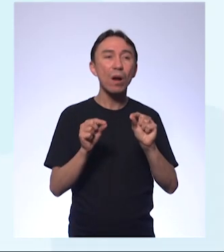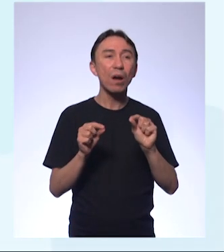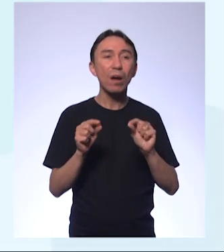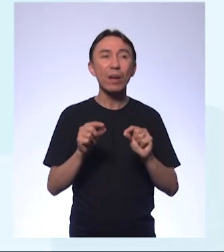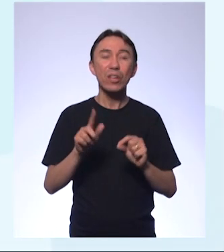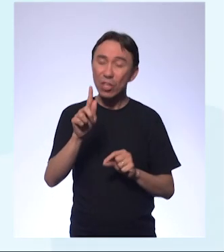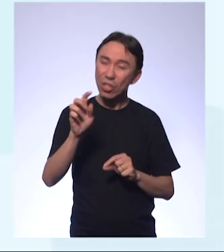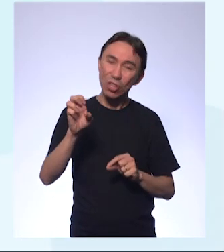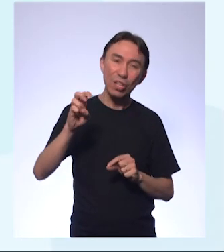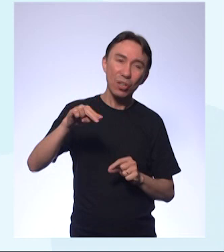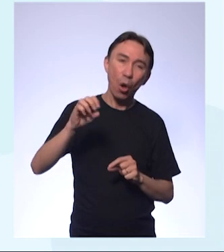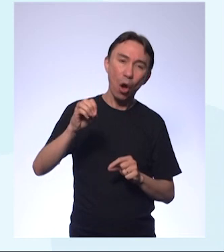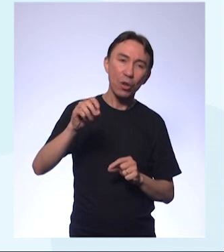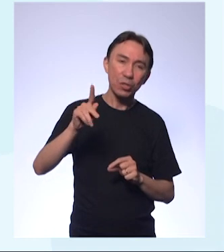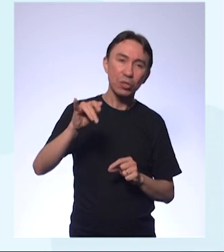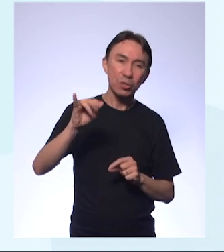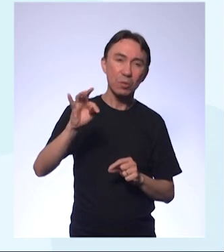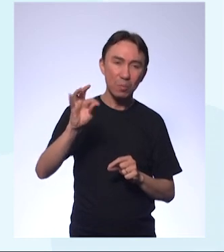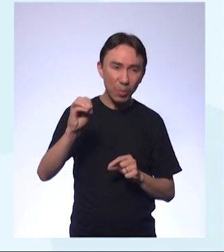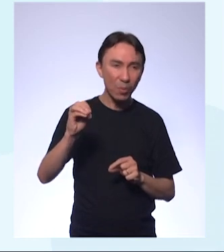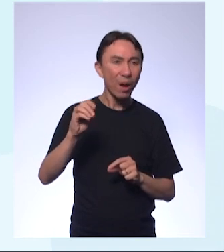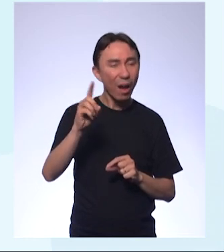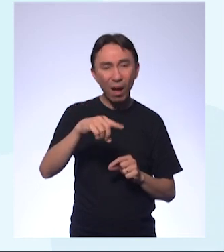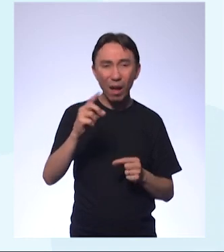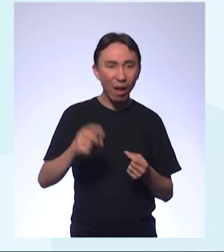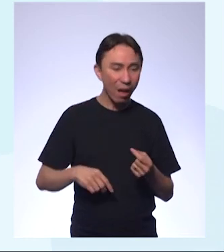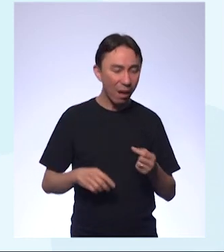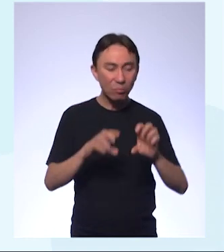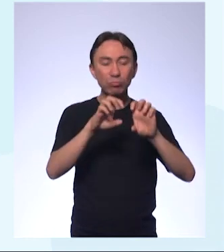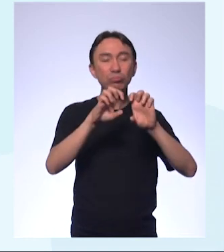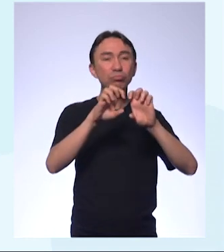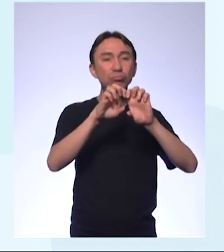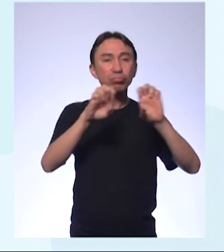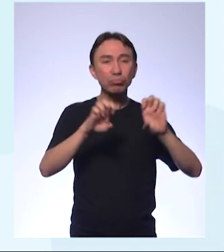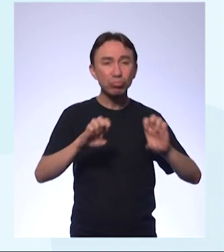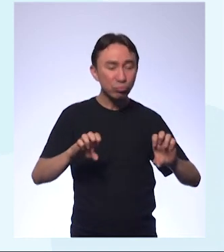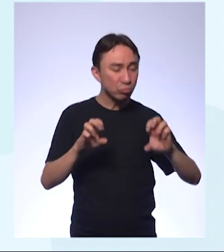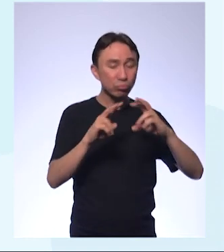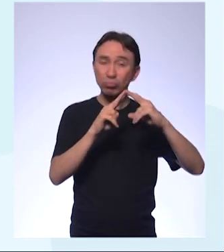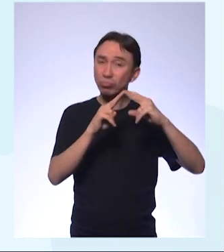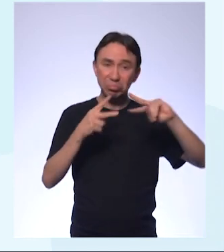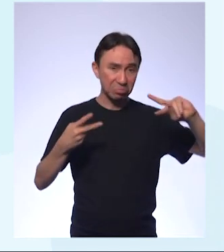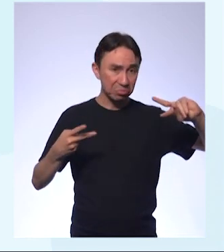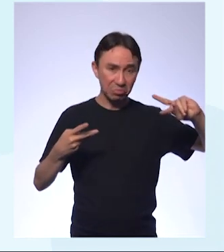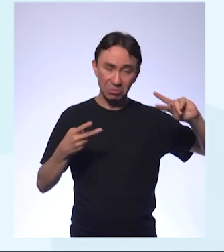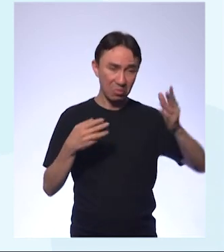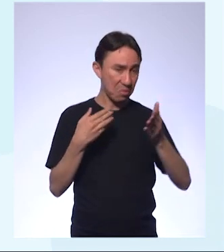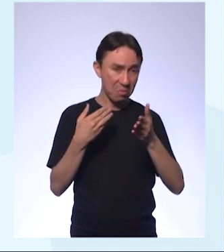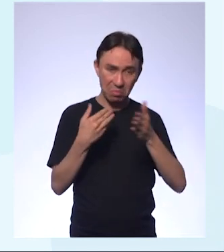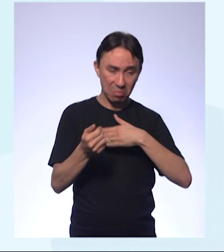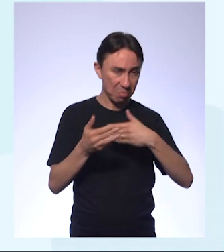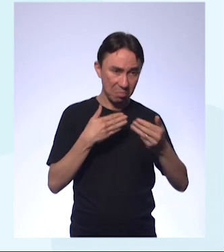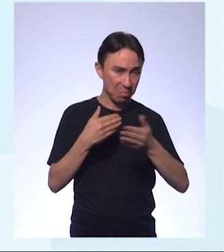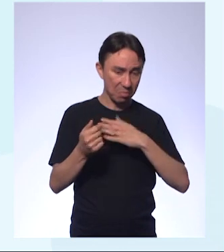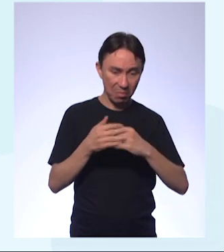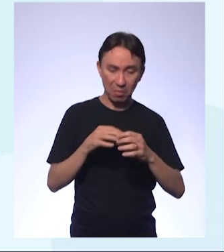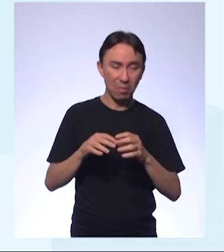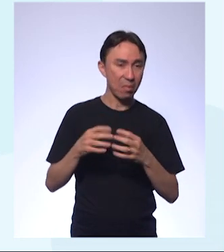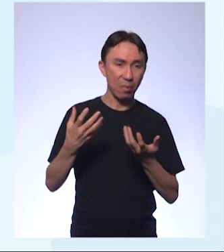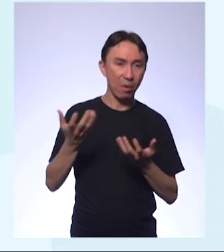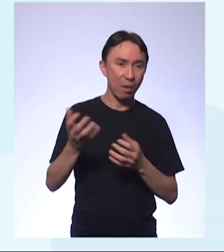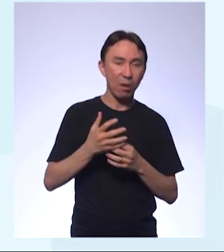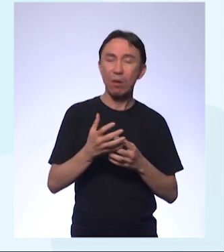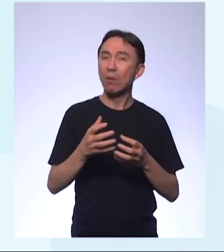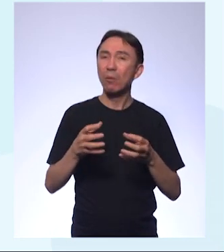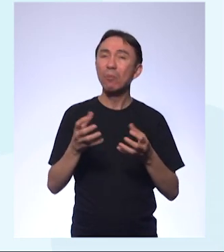constituição genética, tá? Então, ele é a constituição genética de qualquer organismo. O que é isso? São